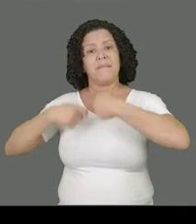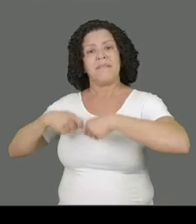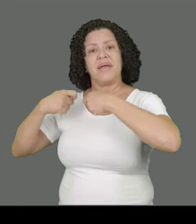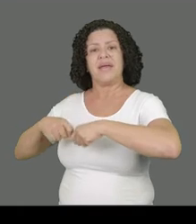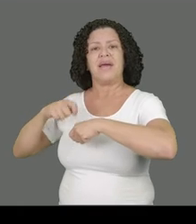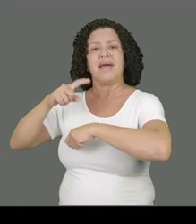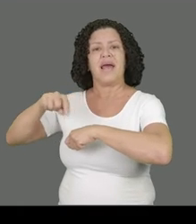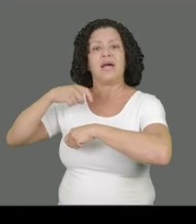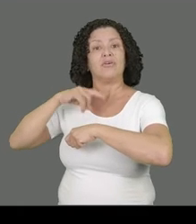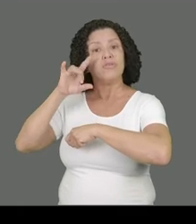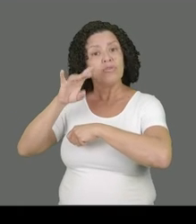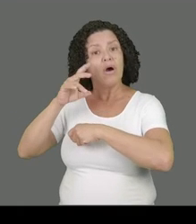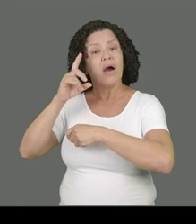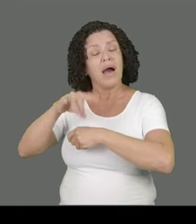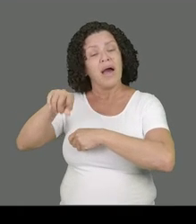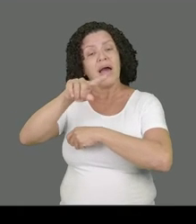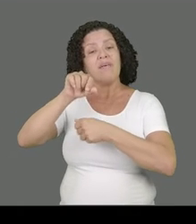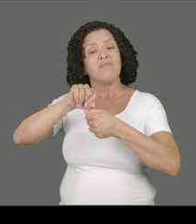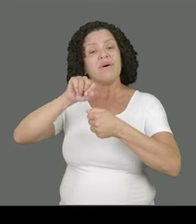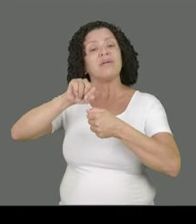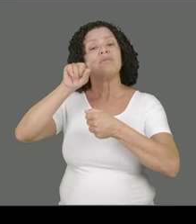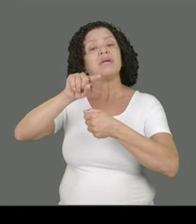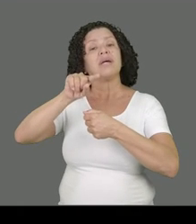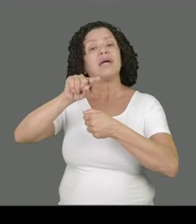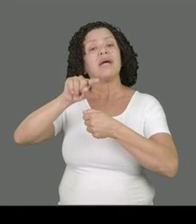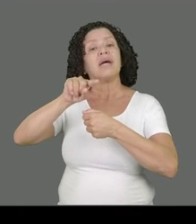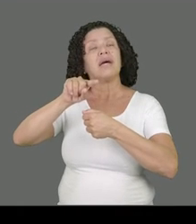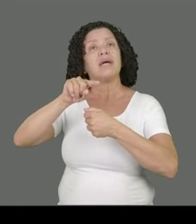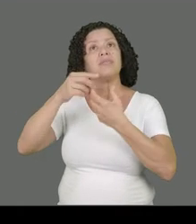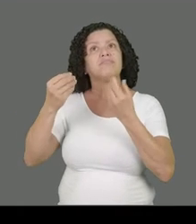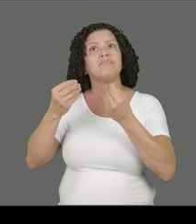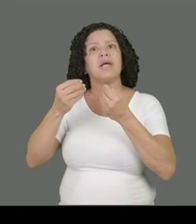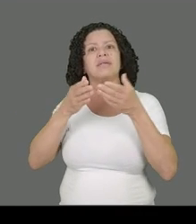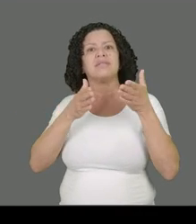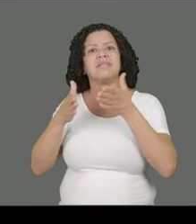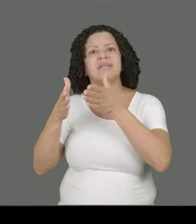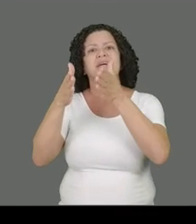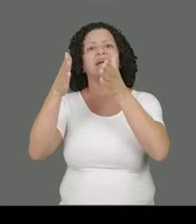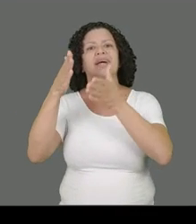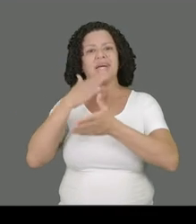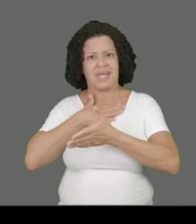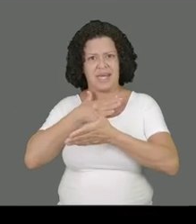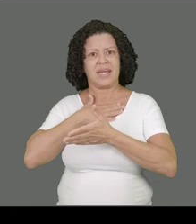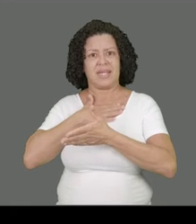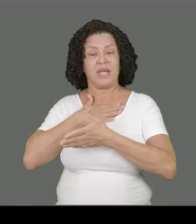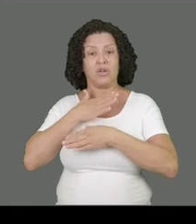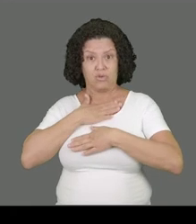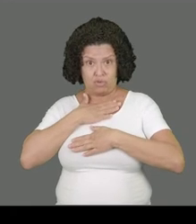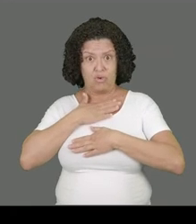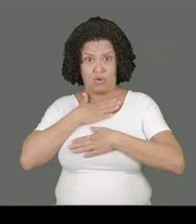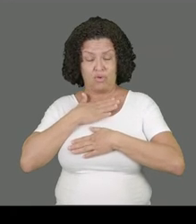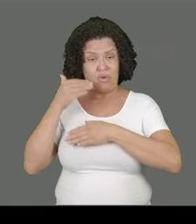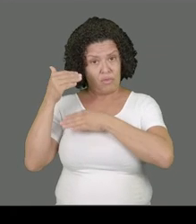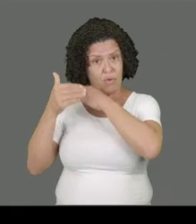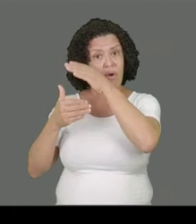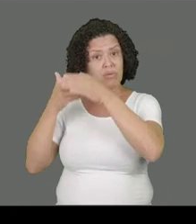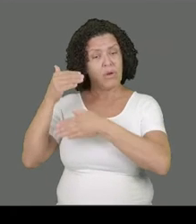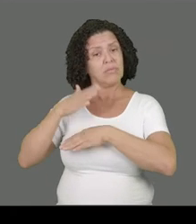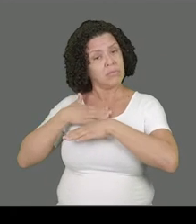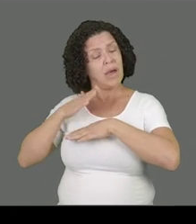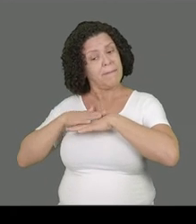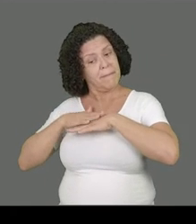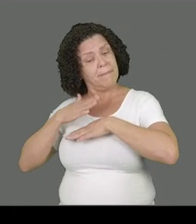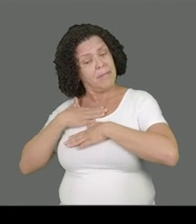necessitamos buscar, precisamos buscar para que nós façamos esse trajeto do